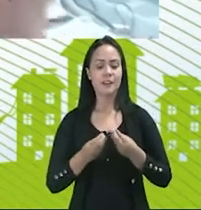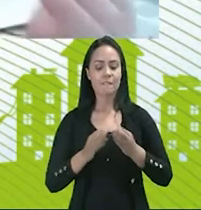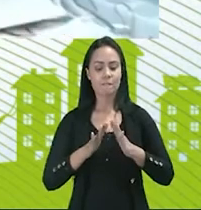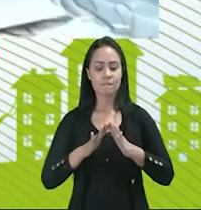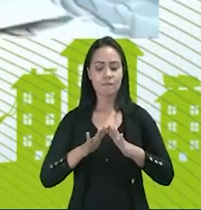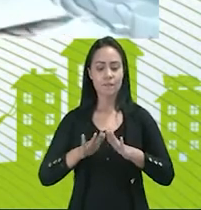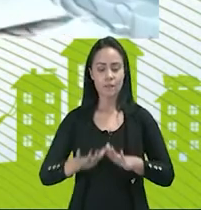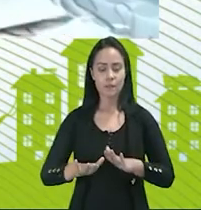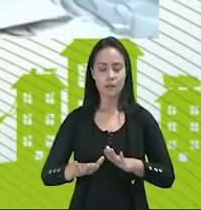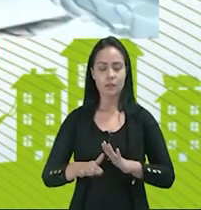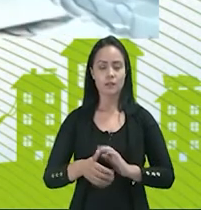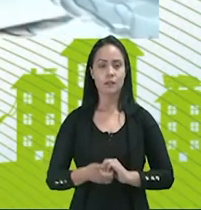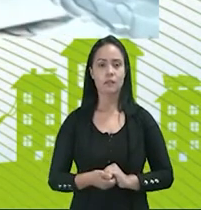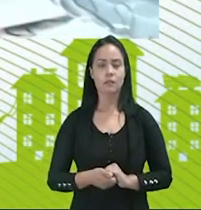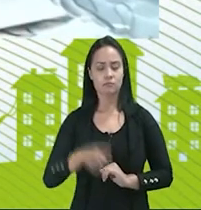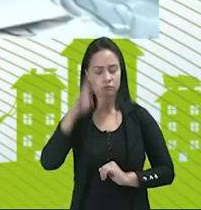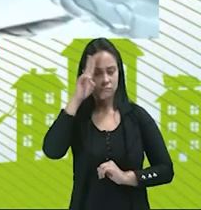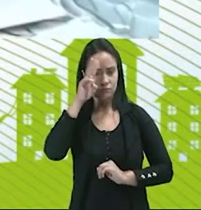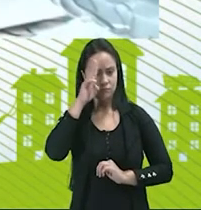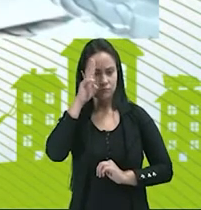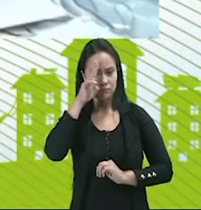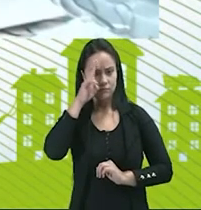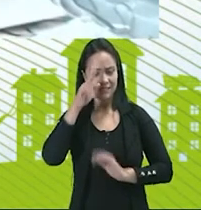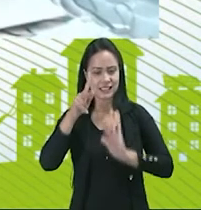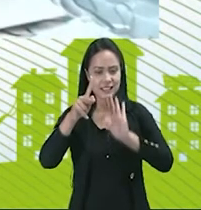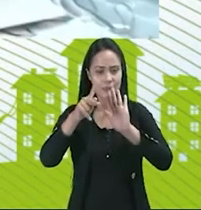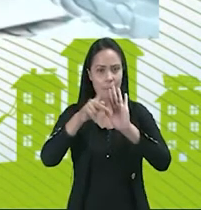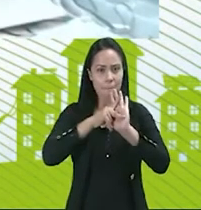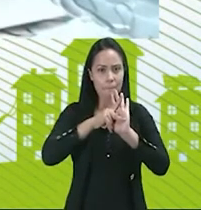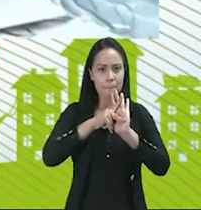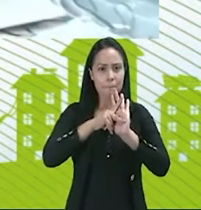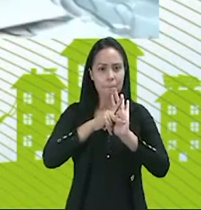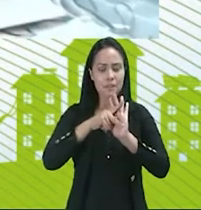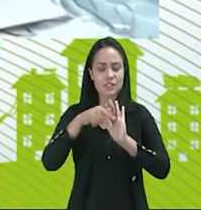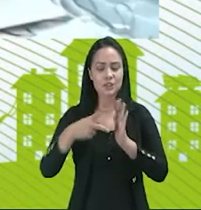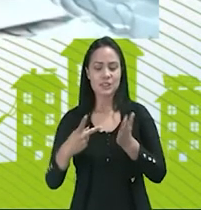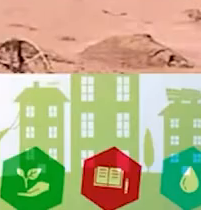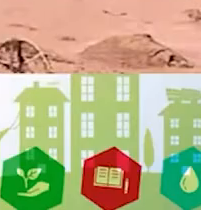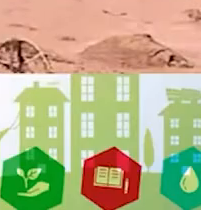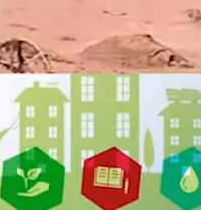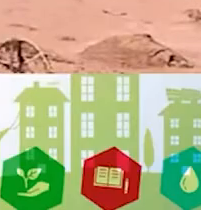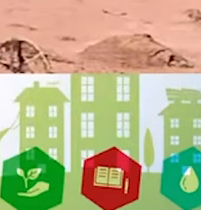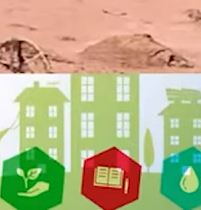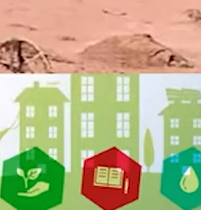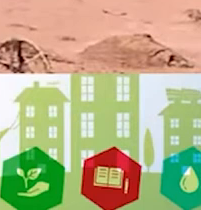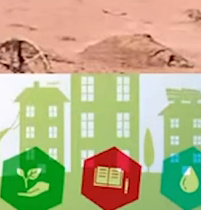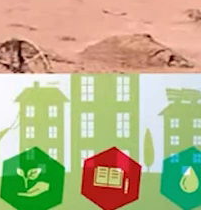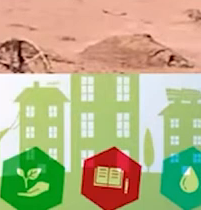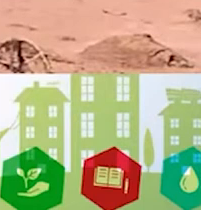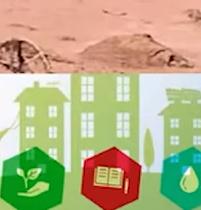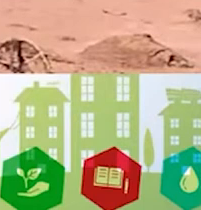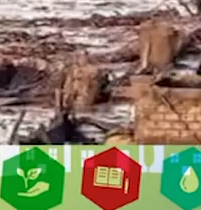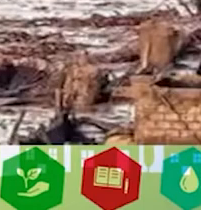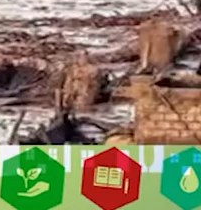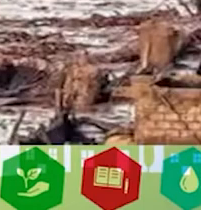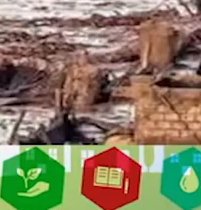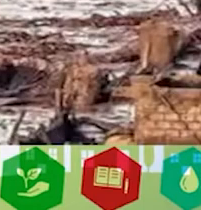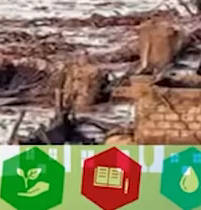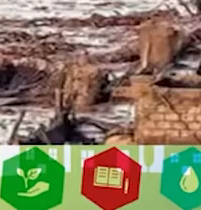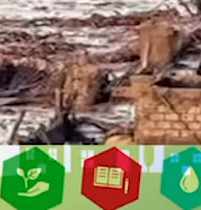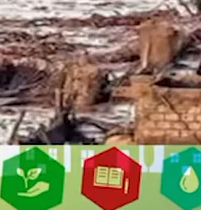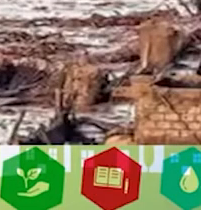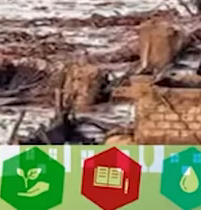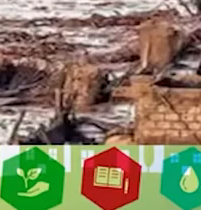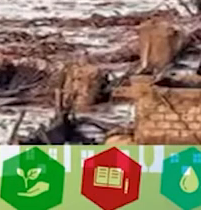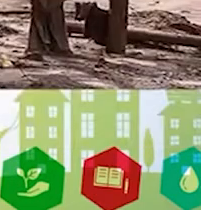permanentemente lembrar a nós próprios desses marcos temporais. Durante os debates foram tratados os casos